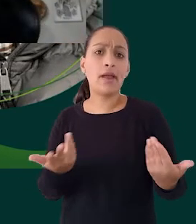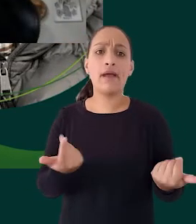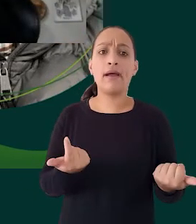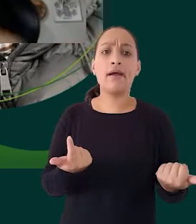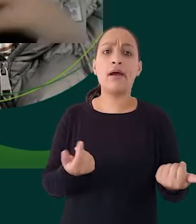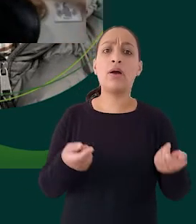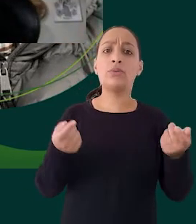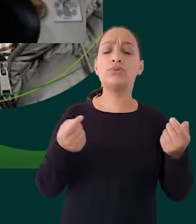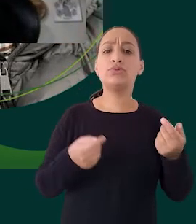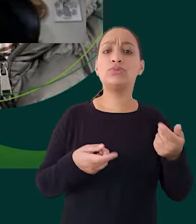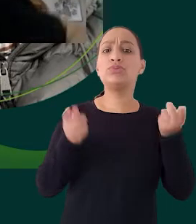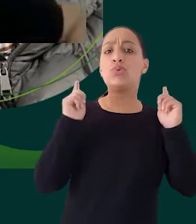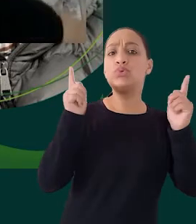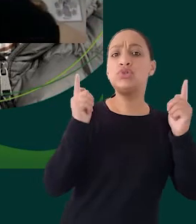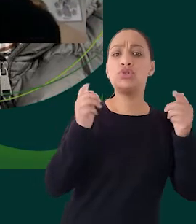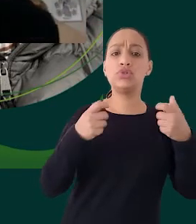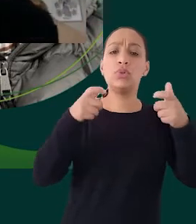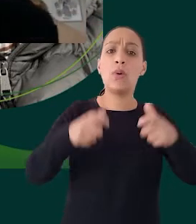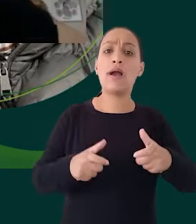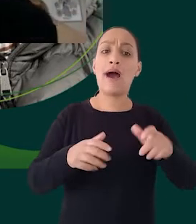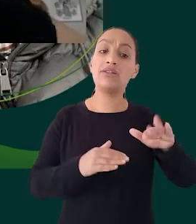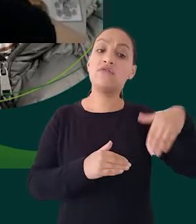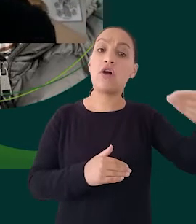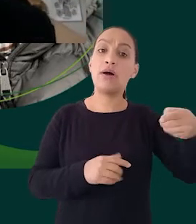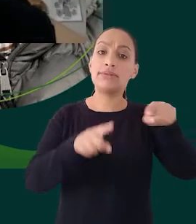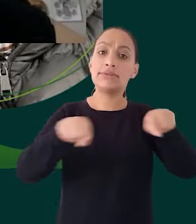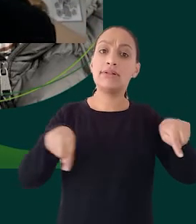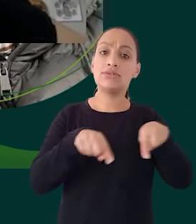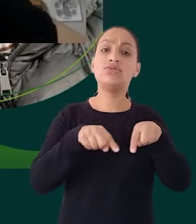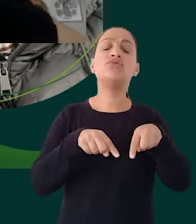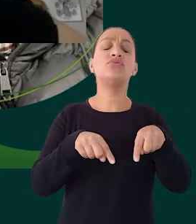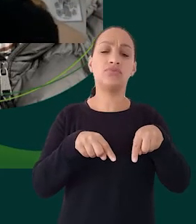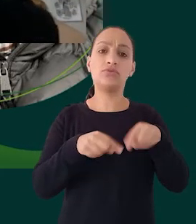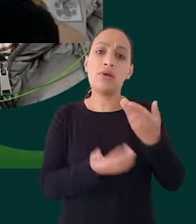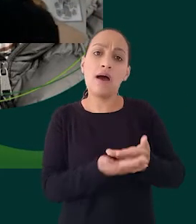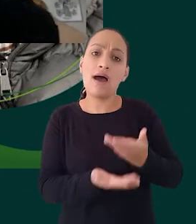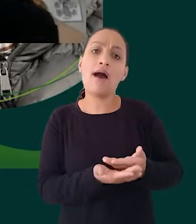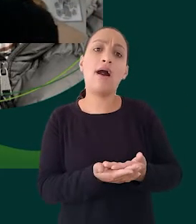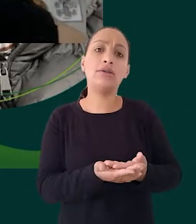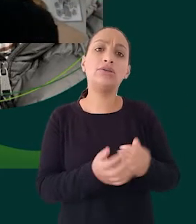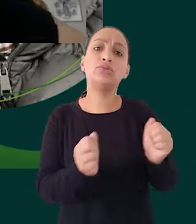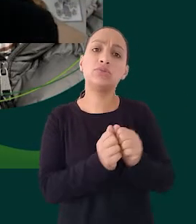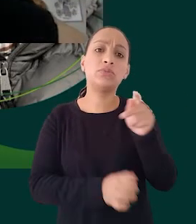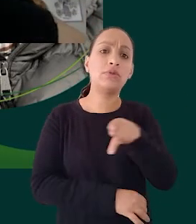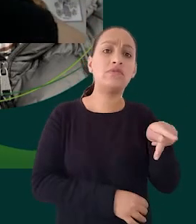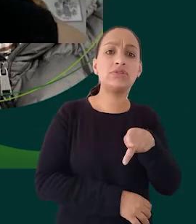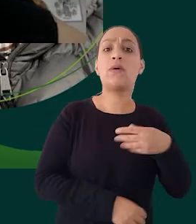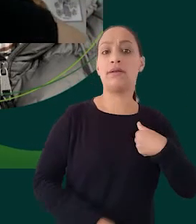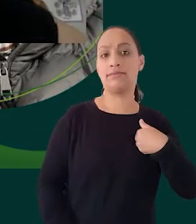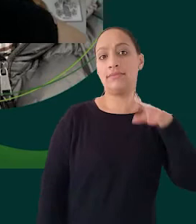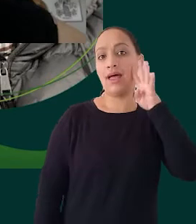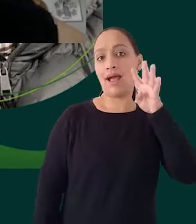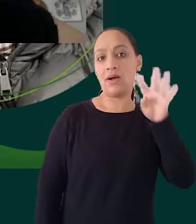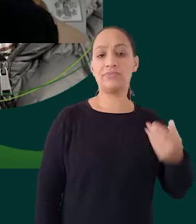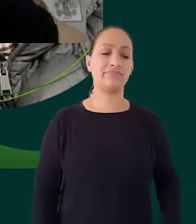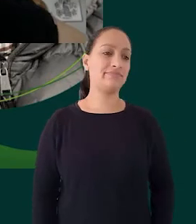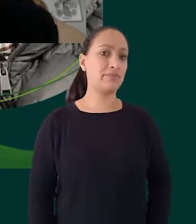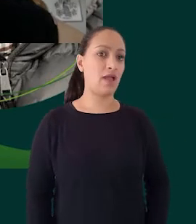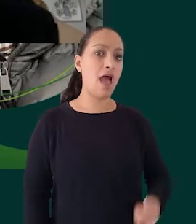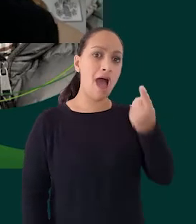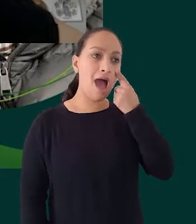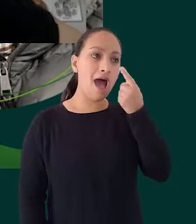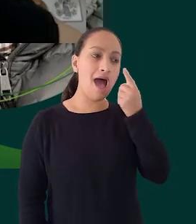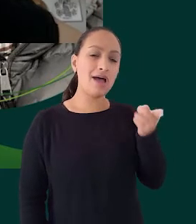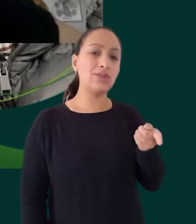Curtir momentos fora de sala de aula também com alunos, com outros professores. Eu acho que é bem bacana isso. Olha a tua responsabilidade, Juliano. O